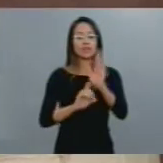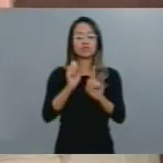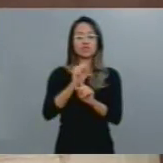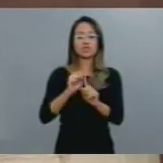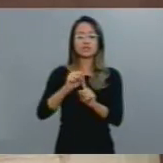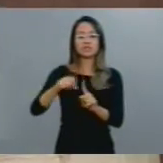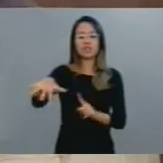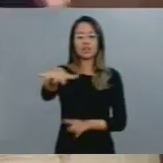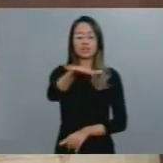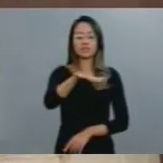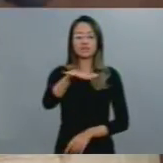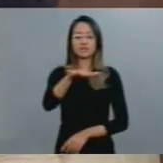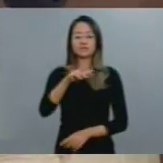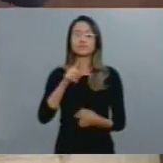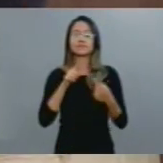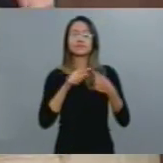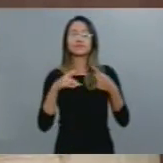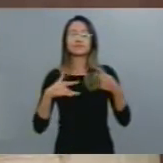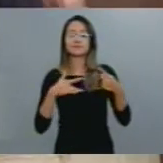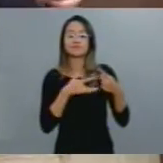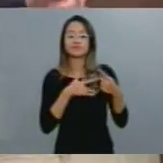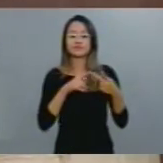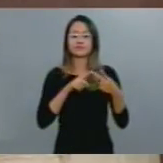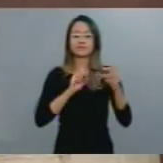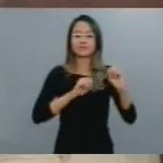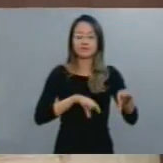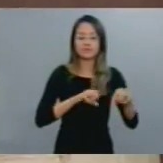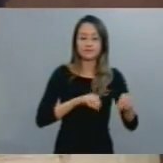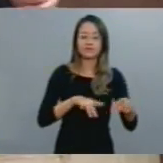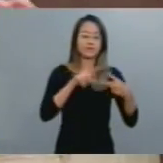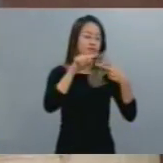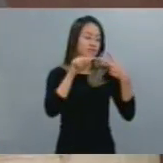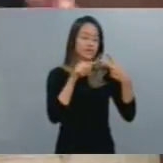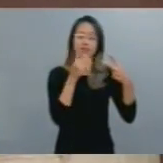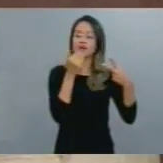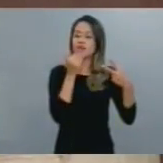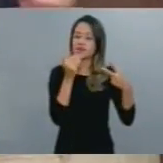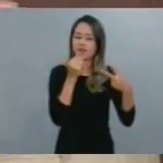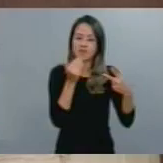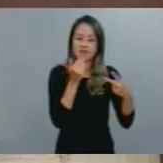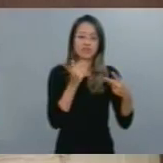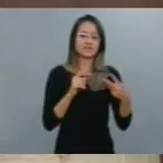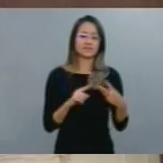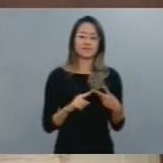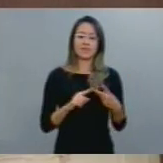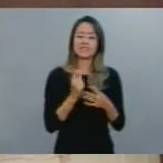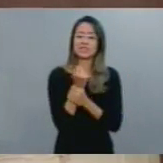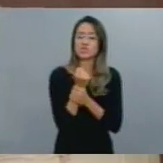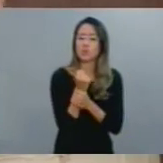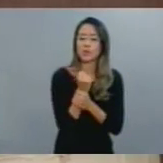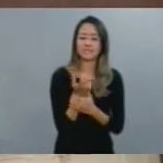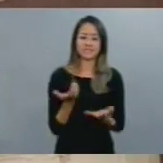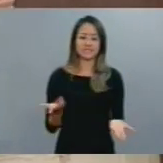saúde, a educação. Nós buscamos ainda, com muitos defeitos, com muitos problemas, com muitas ausências,